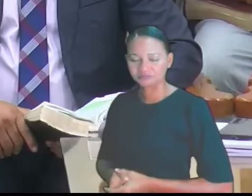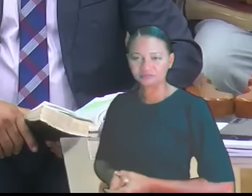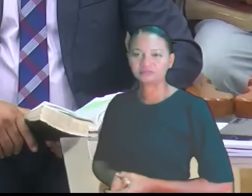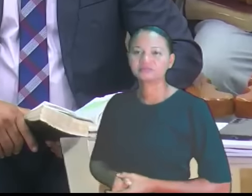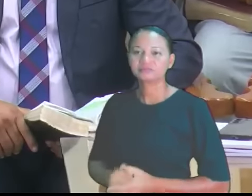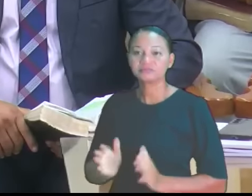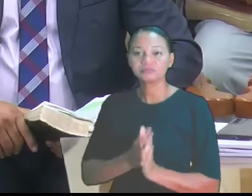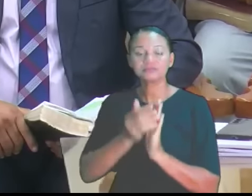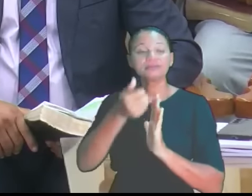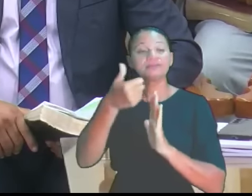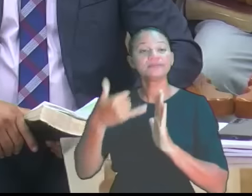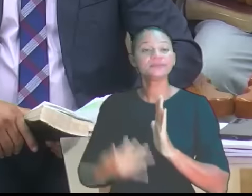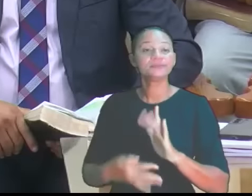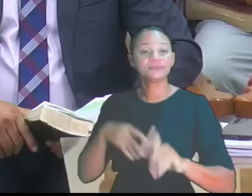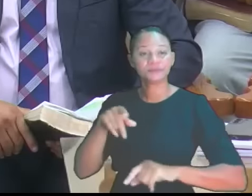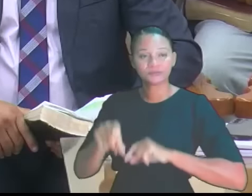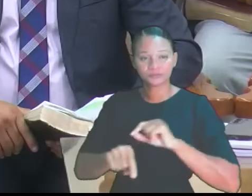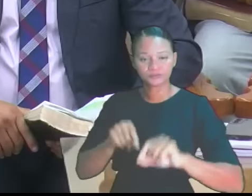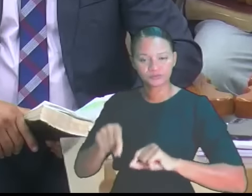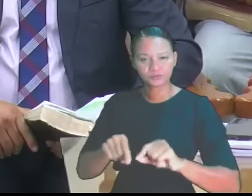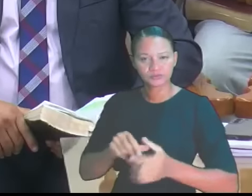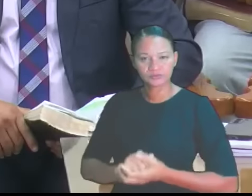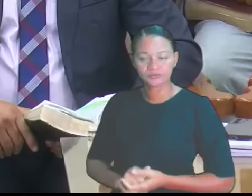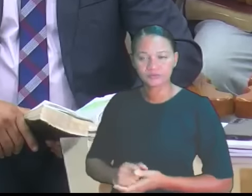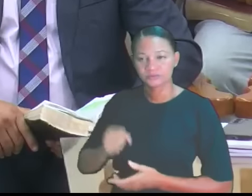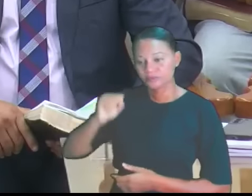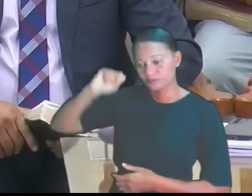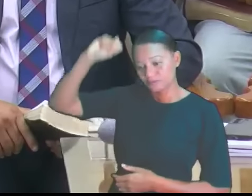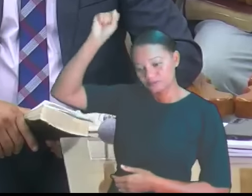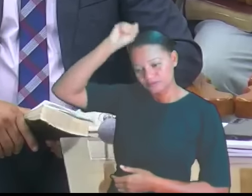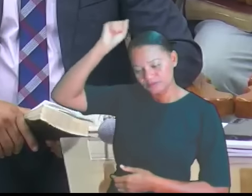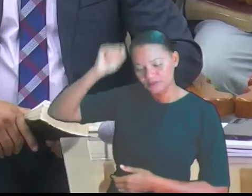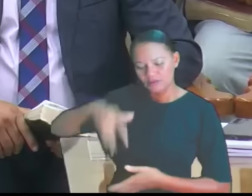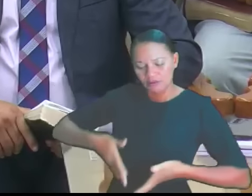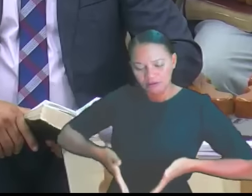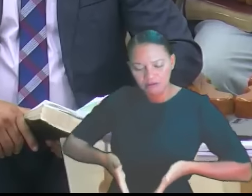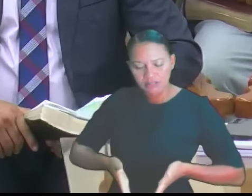Diz a Bíblia que Sara, no meio do caminho,